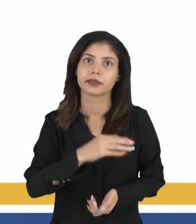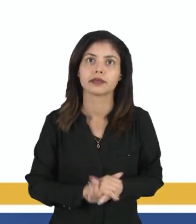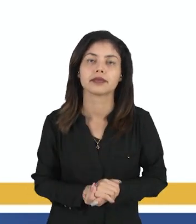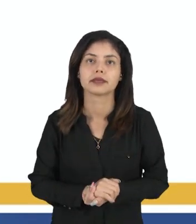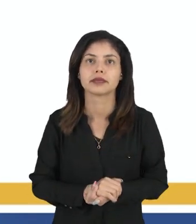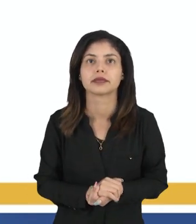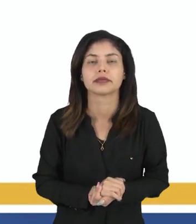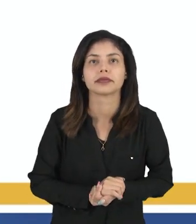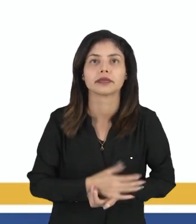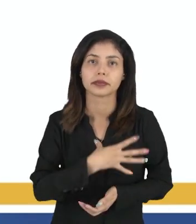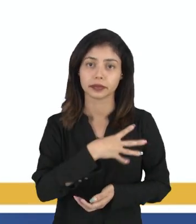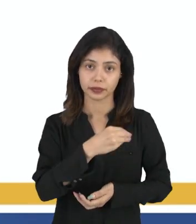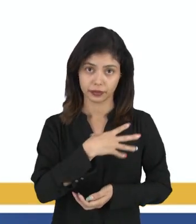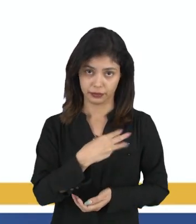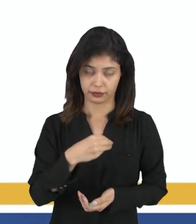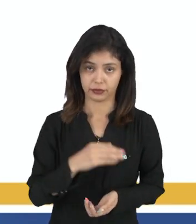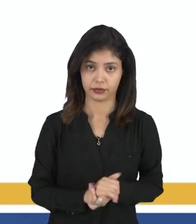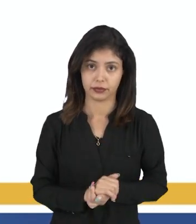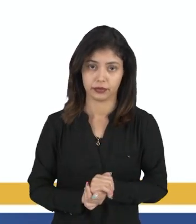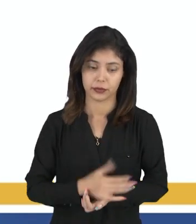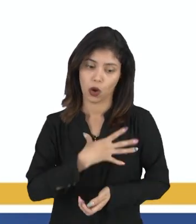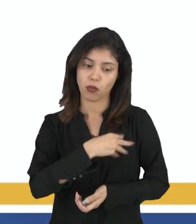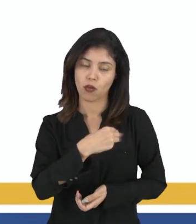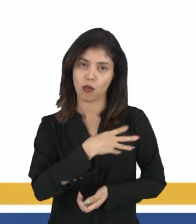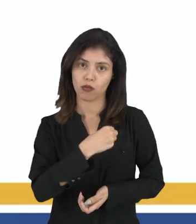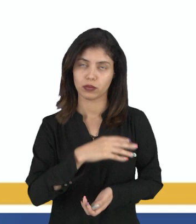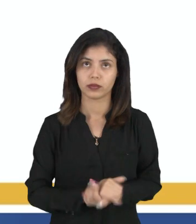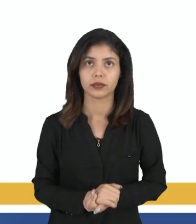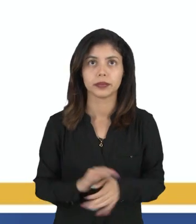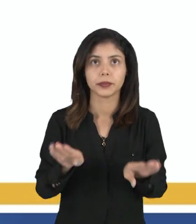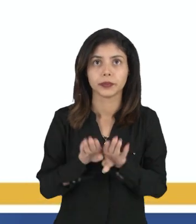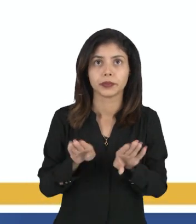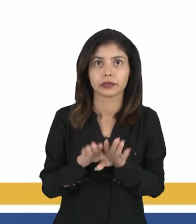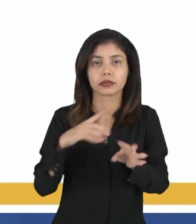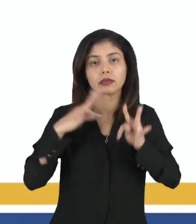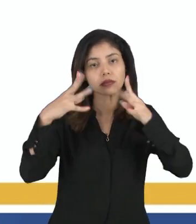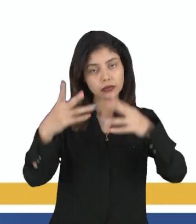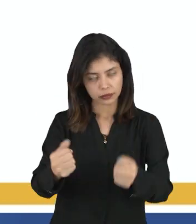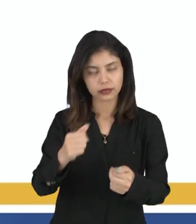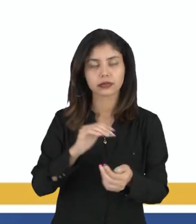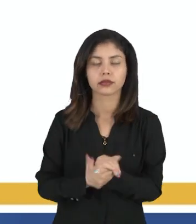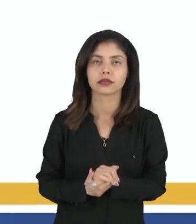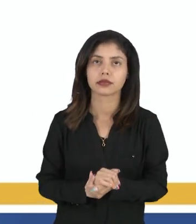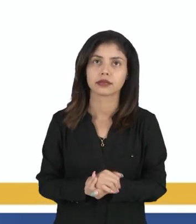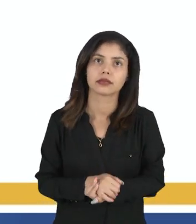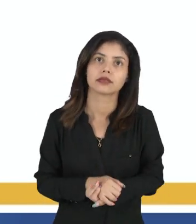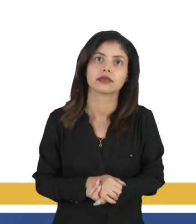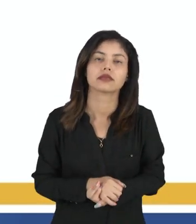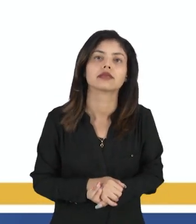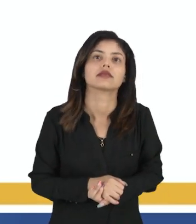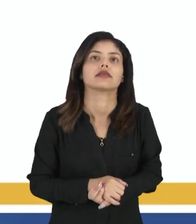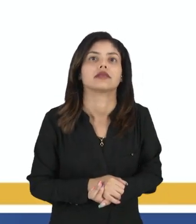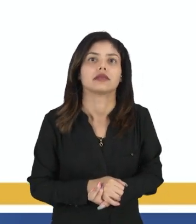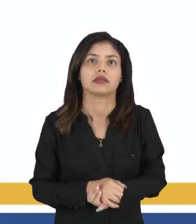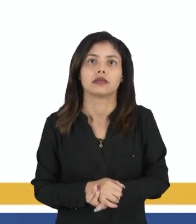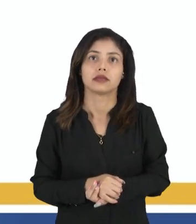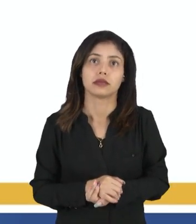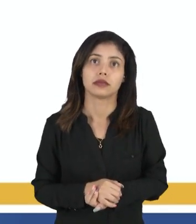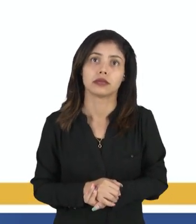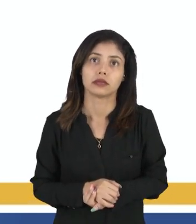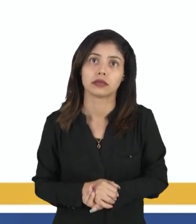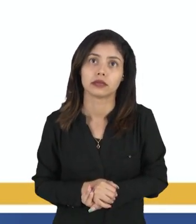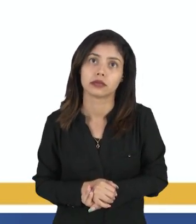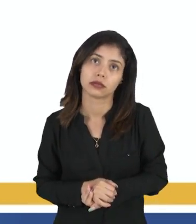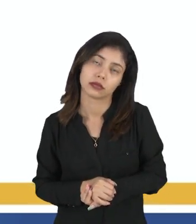mamália. Essa classe mamália é a classe dos mamíferos. Então, todos os mamíferos estão nessa classe, tá? Nós estamos juntos com,